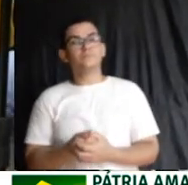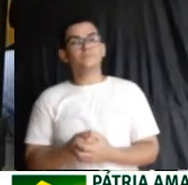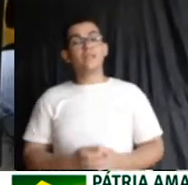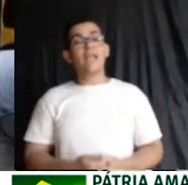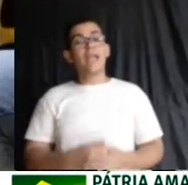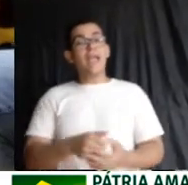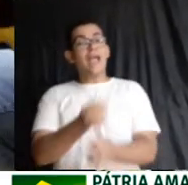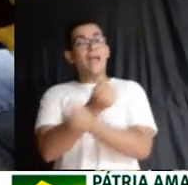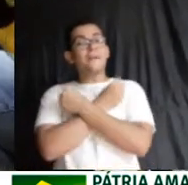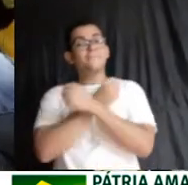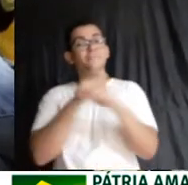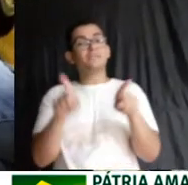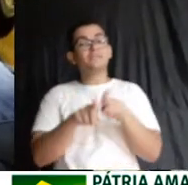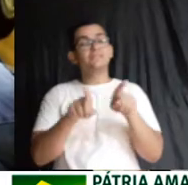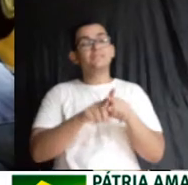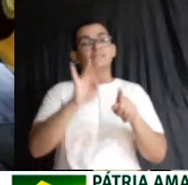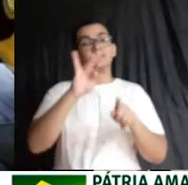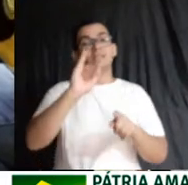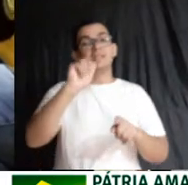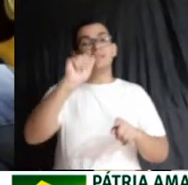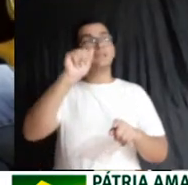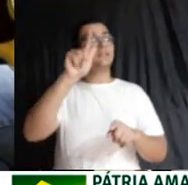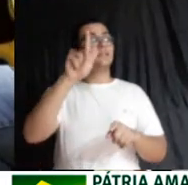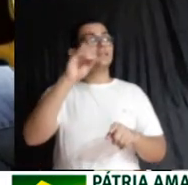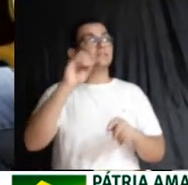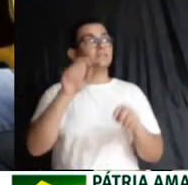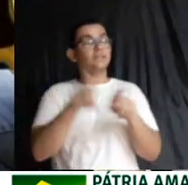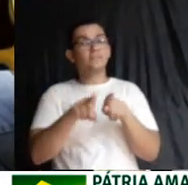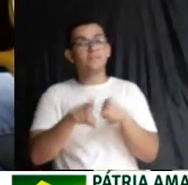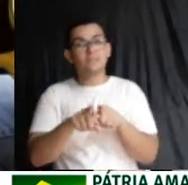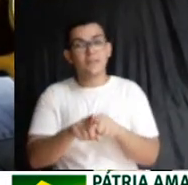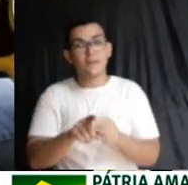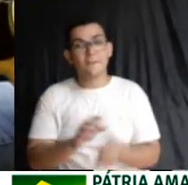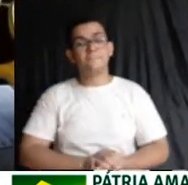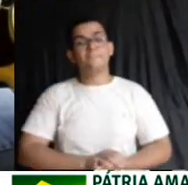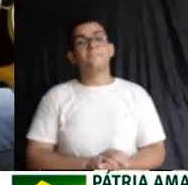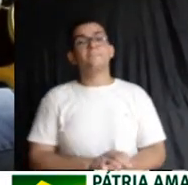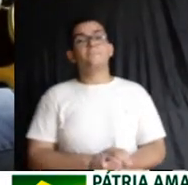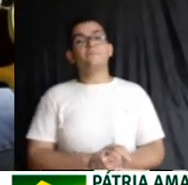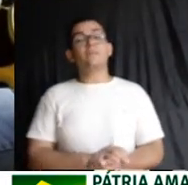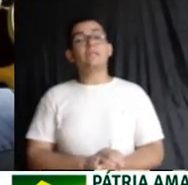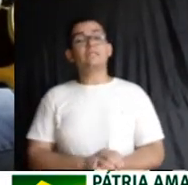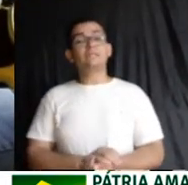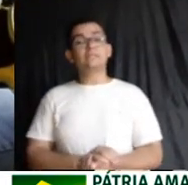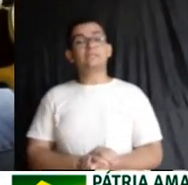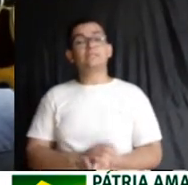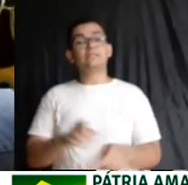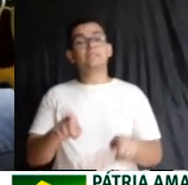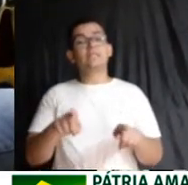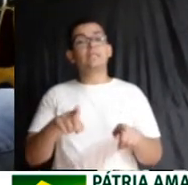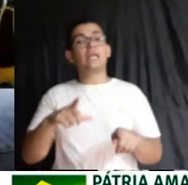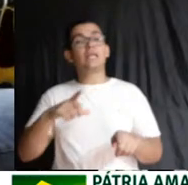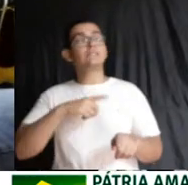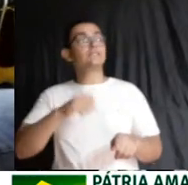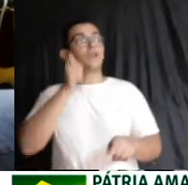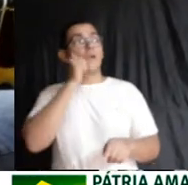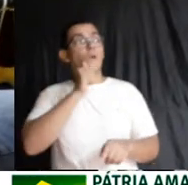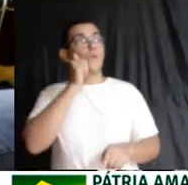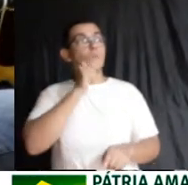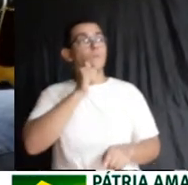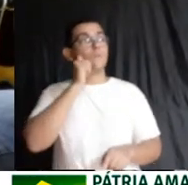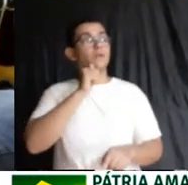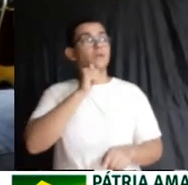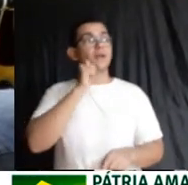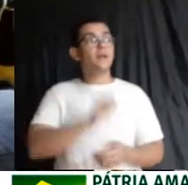Abraço para o Thiago Neves também, falou assim, pega leve aí, Ceará. A Kelma Gonçalves também, lá do Dom Quitinho.